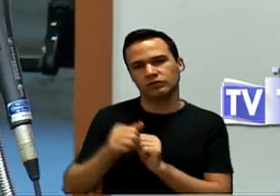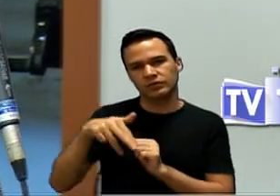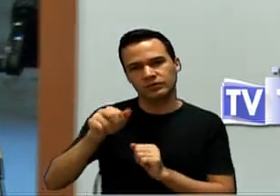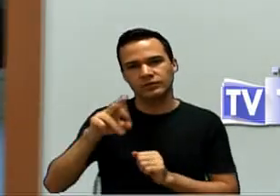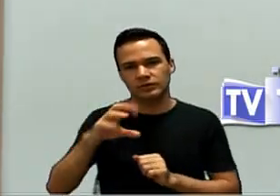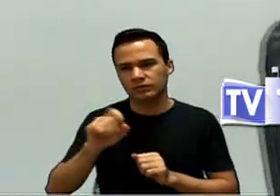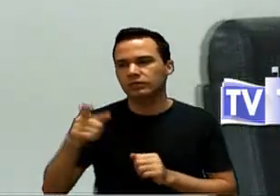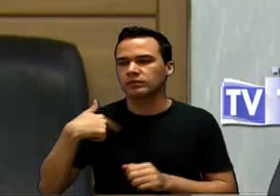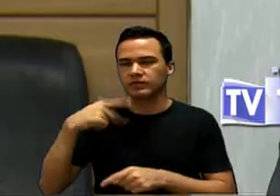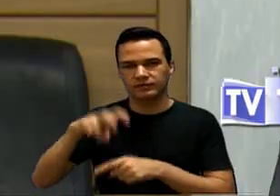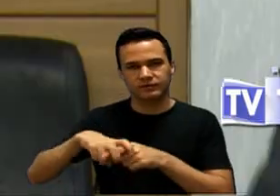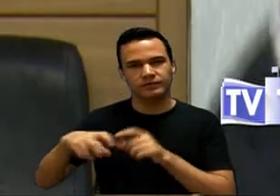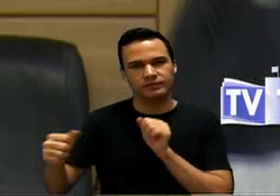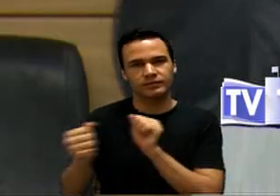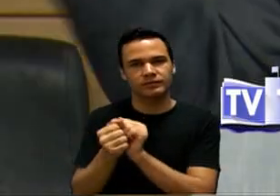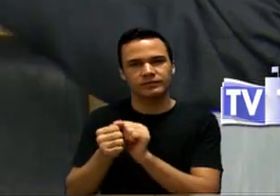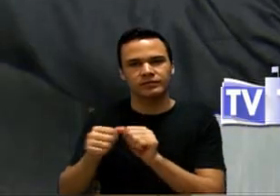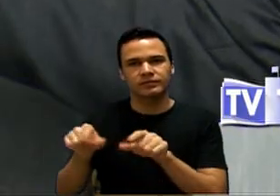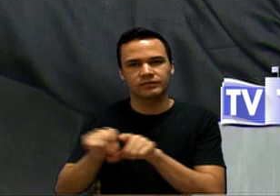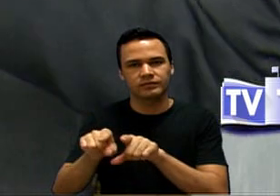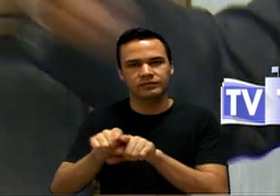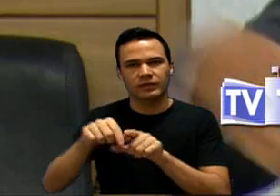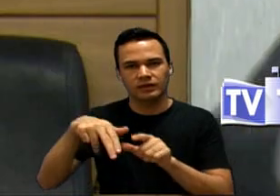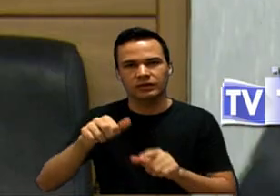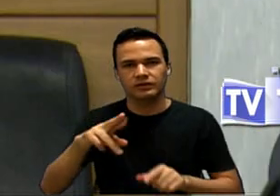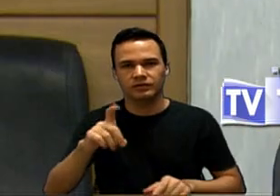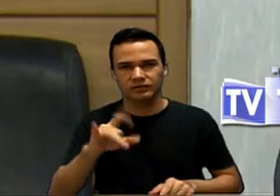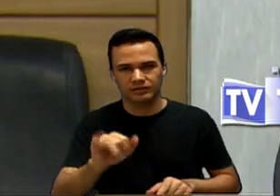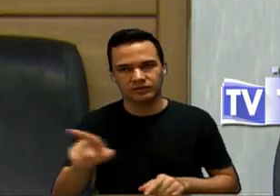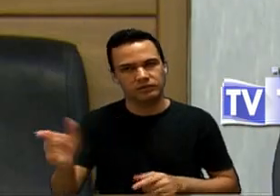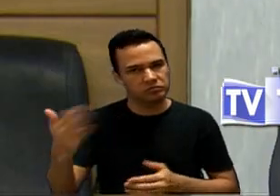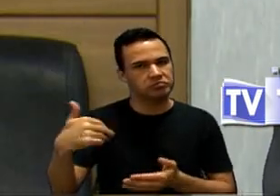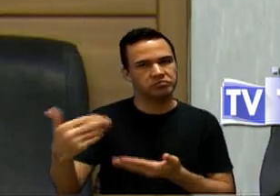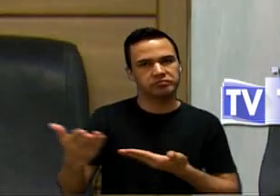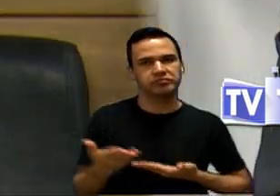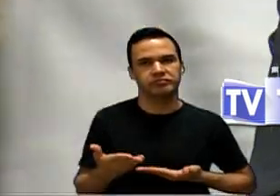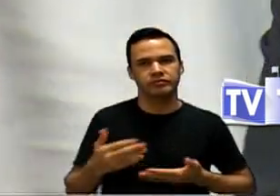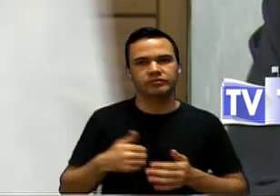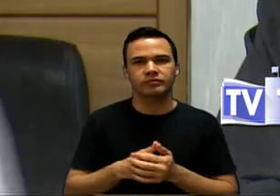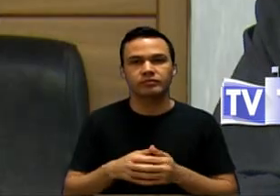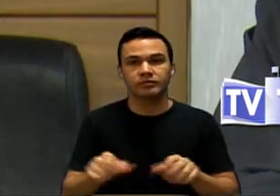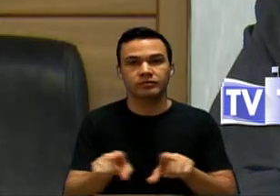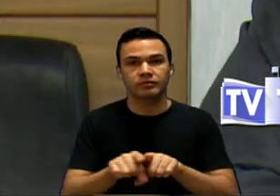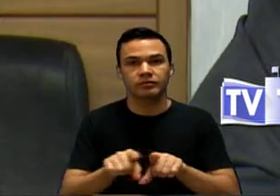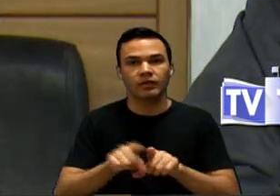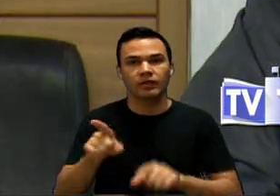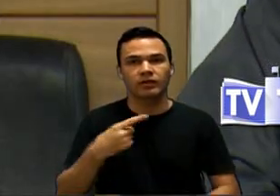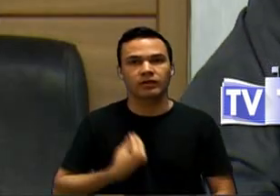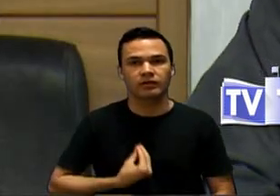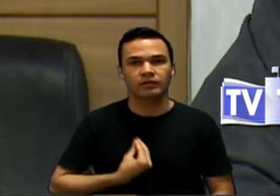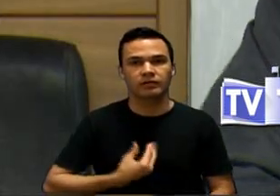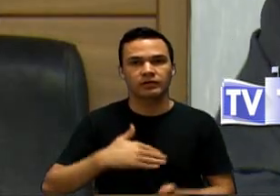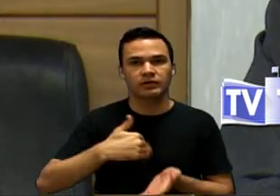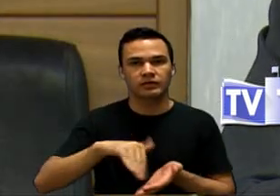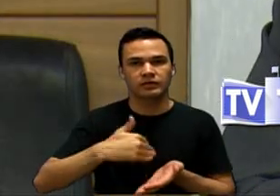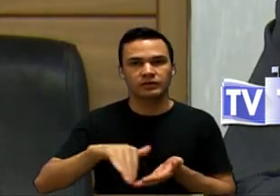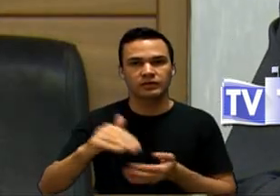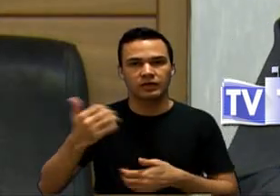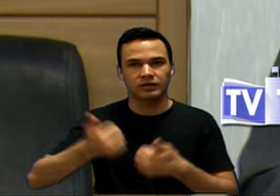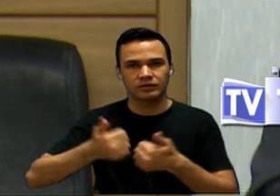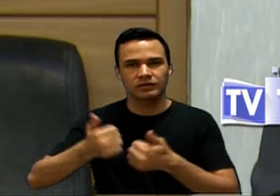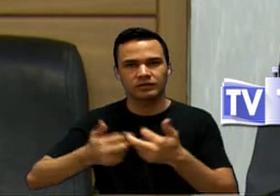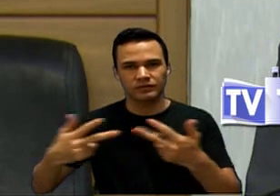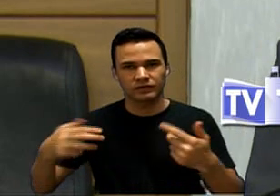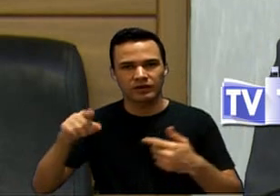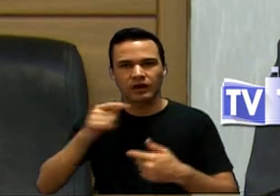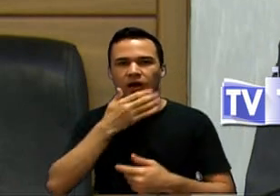tomar assento. Dr. Ordelli, por favor. E também a presença do secretário de esportes, Semen